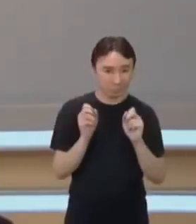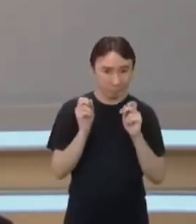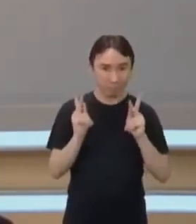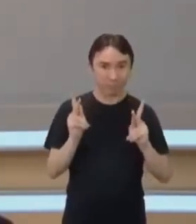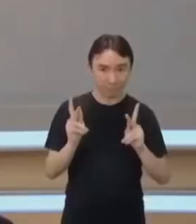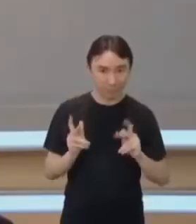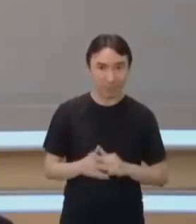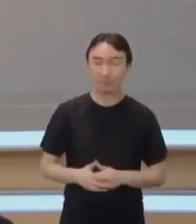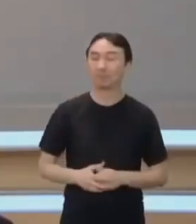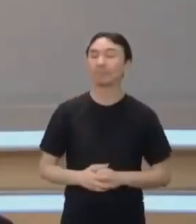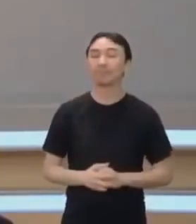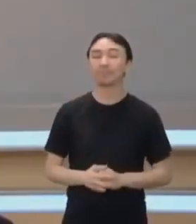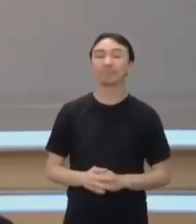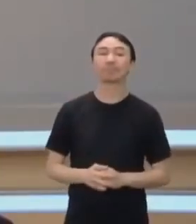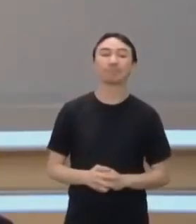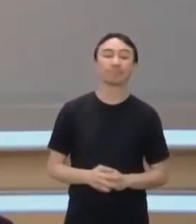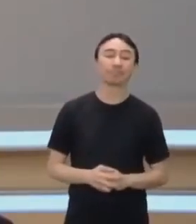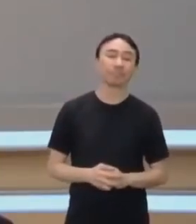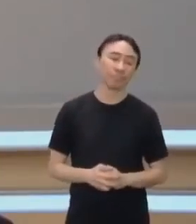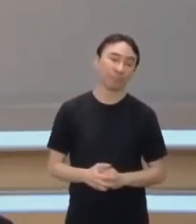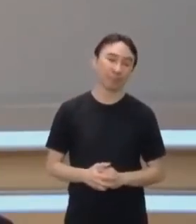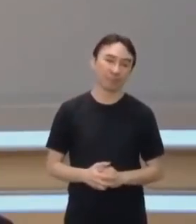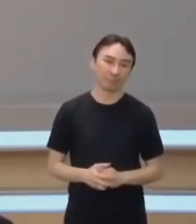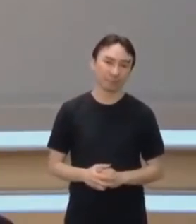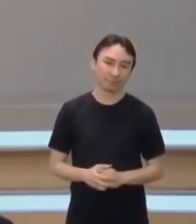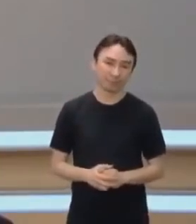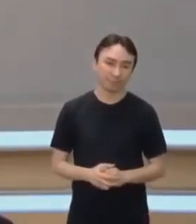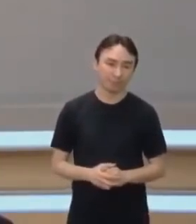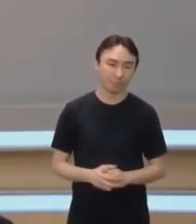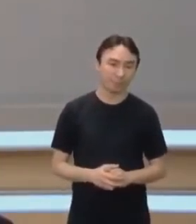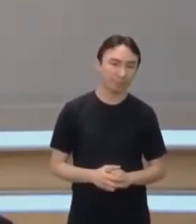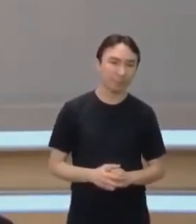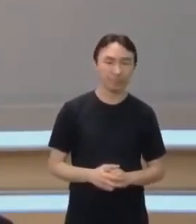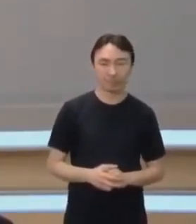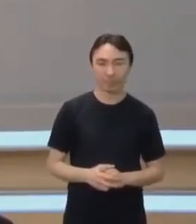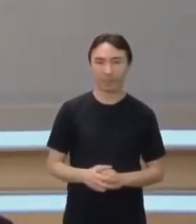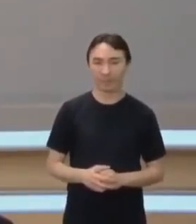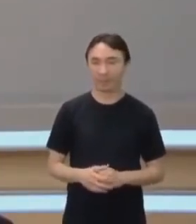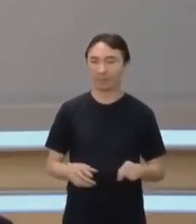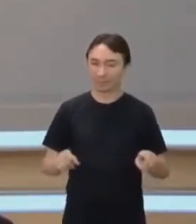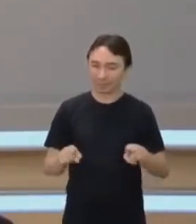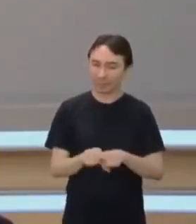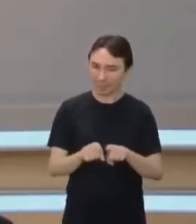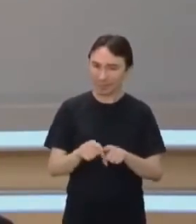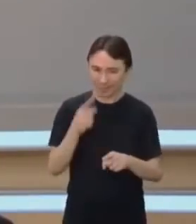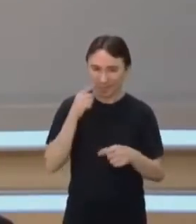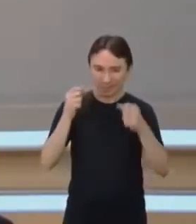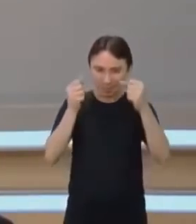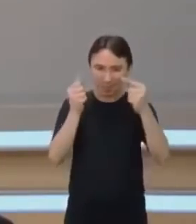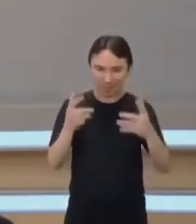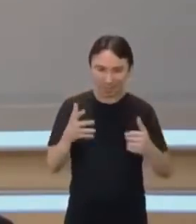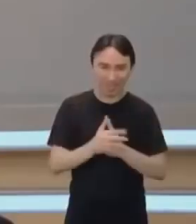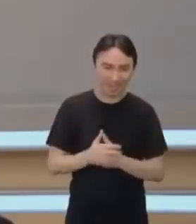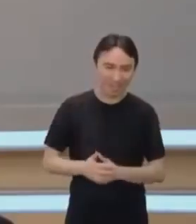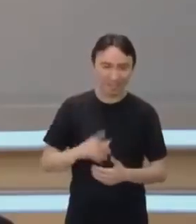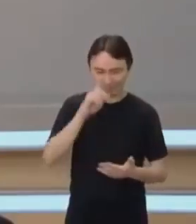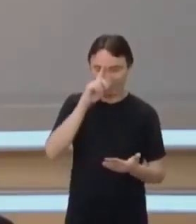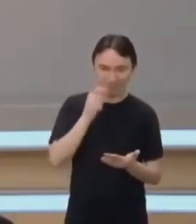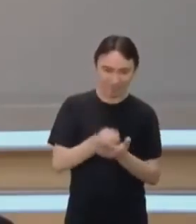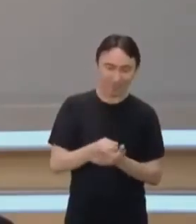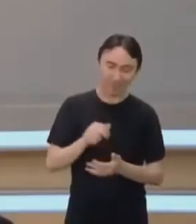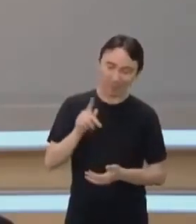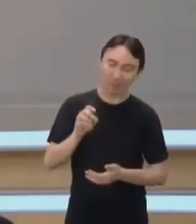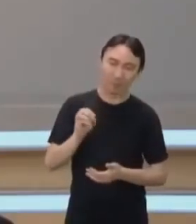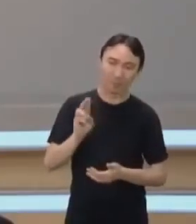bom? E aqui, só para destrinchar um pouquinho em relação a essa portaria, né, como de praxe, nós